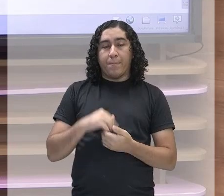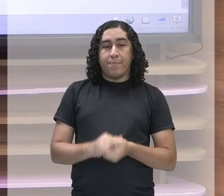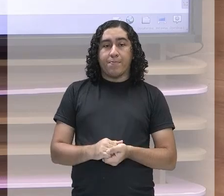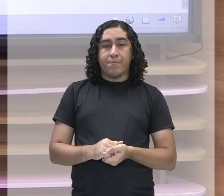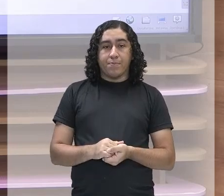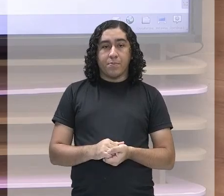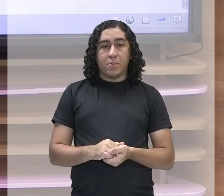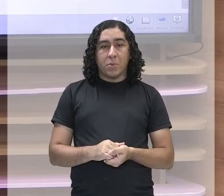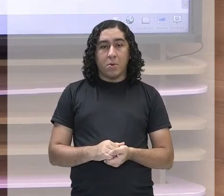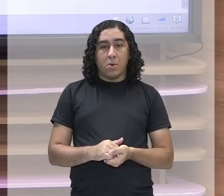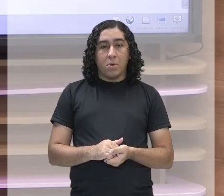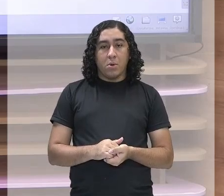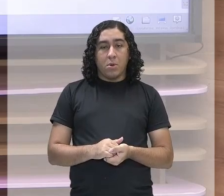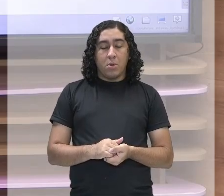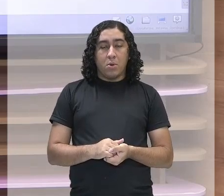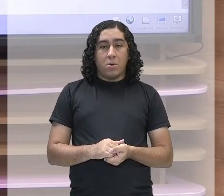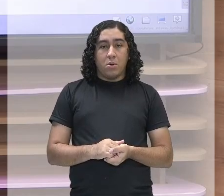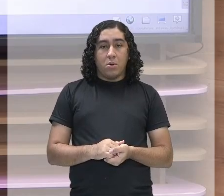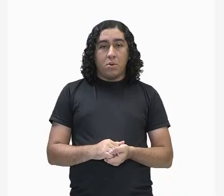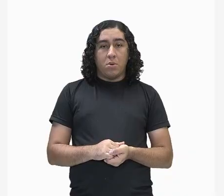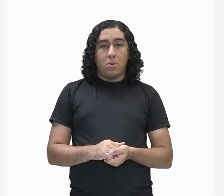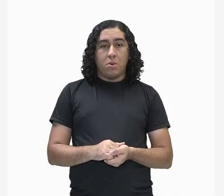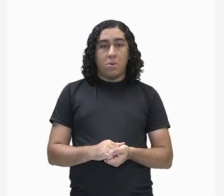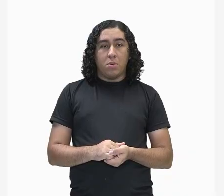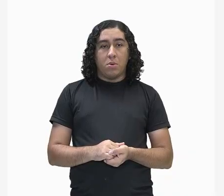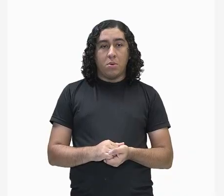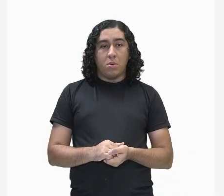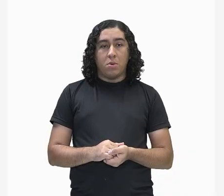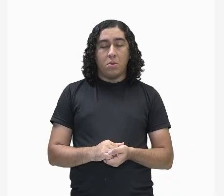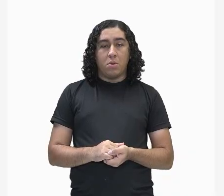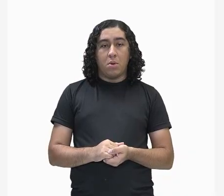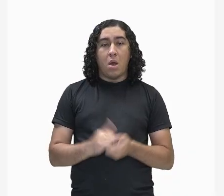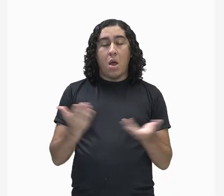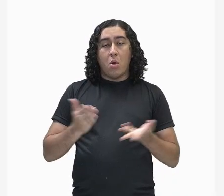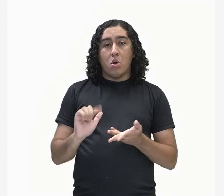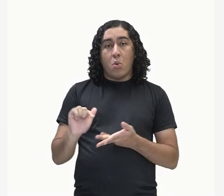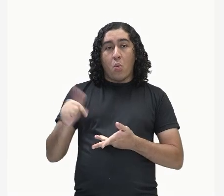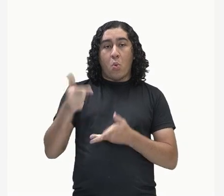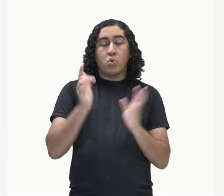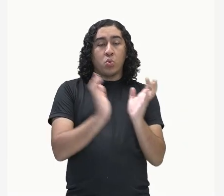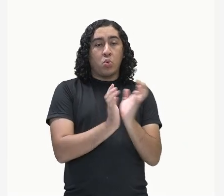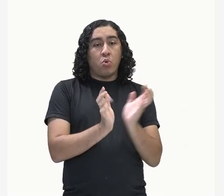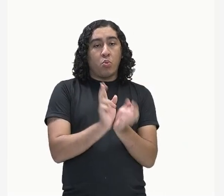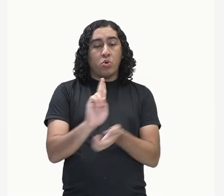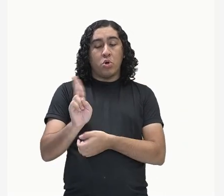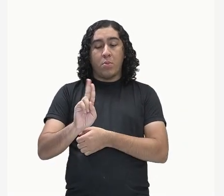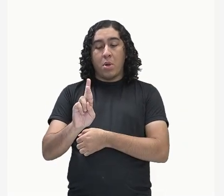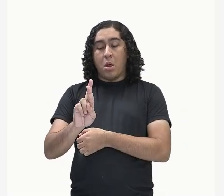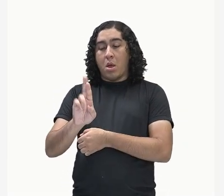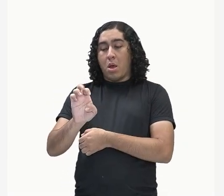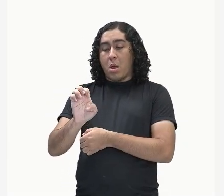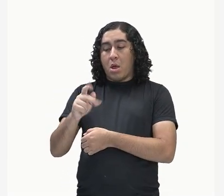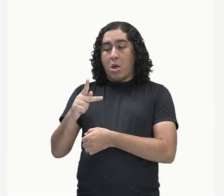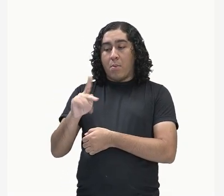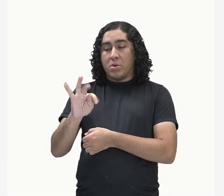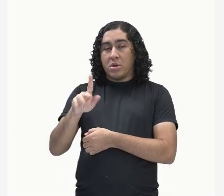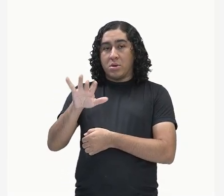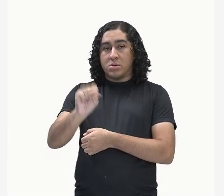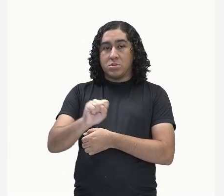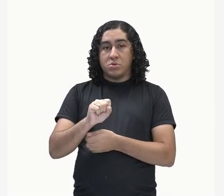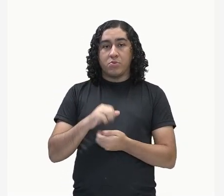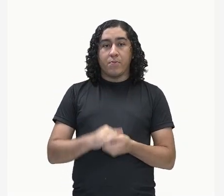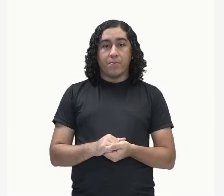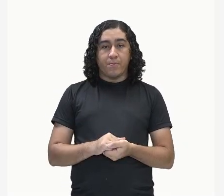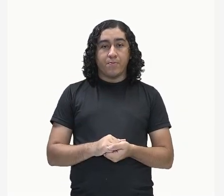tá bom? Vamos agora observar o grupo dos répteis. Olha só, o répteis vem do latim reptare,